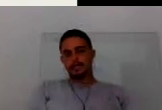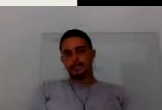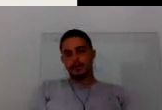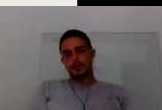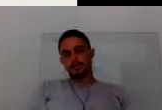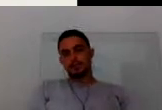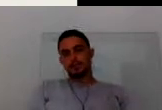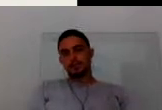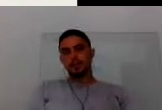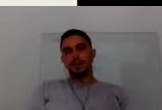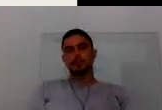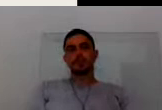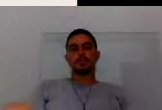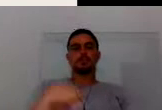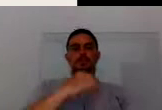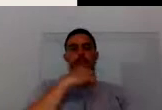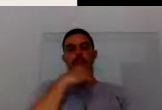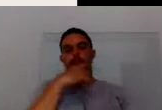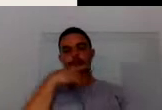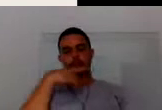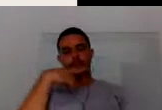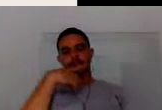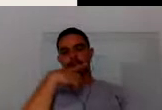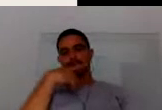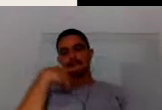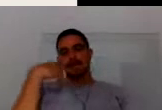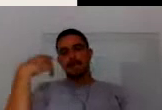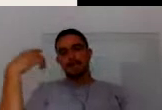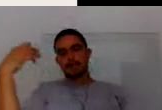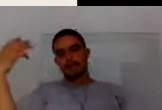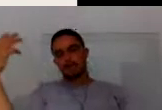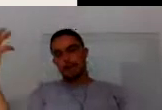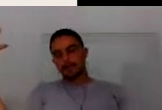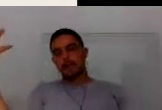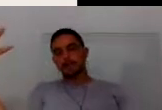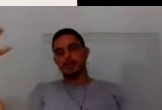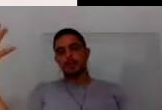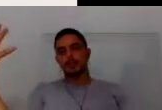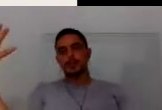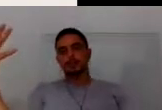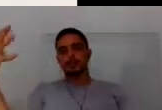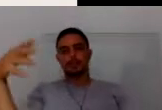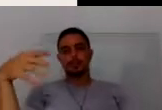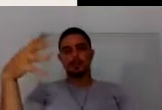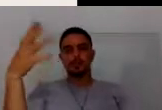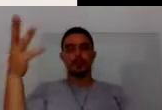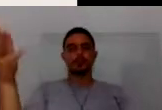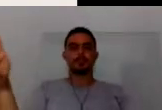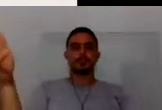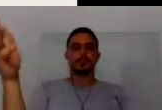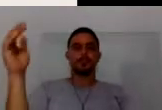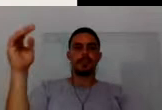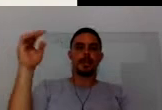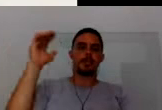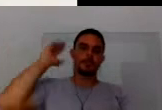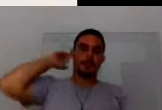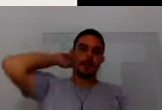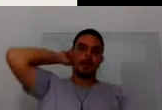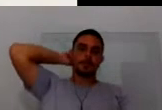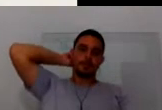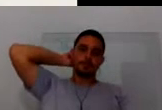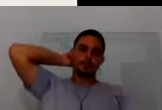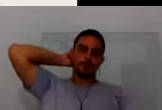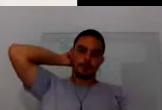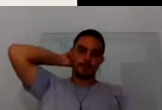E aí, com isso, a gente consegue determinar a taxa de aplicação, ou seja, quanto é que a gente precisa